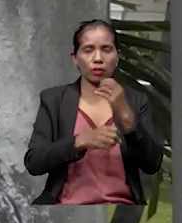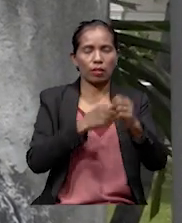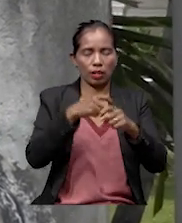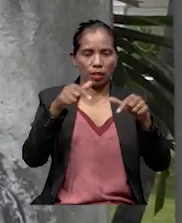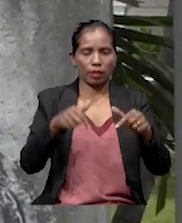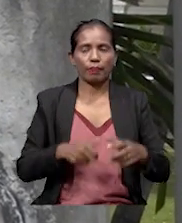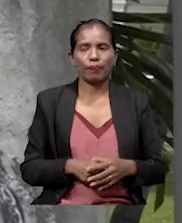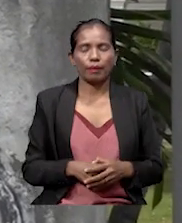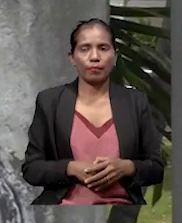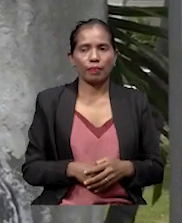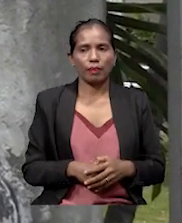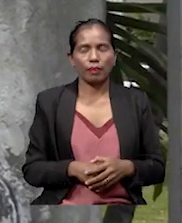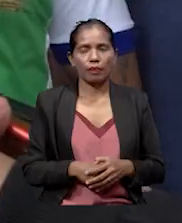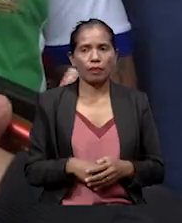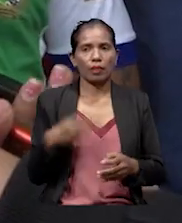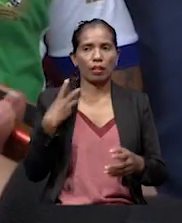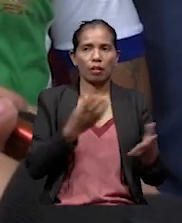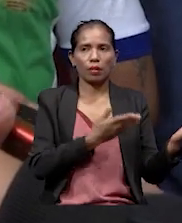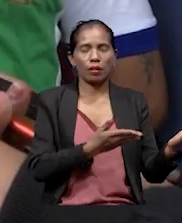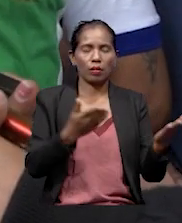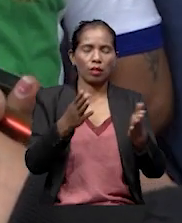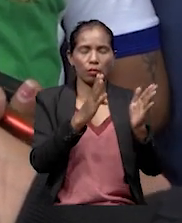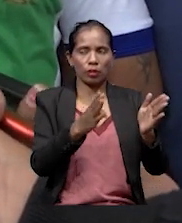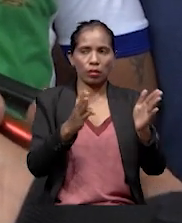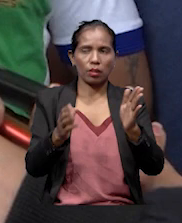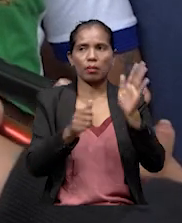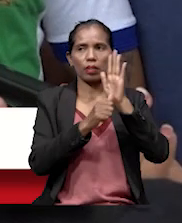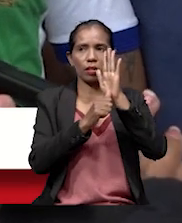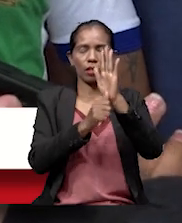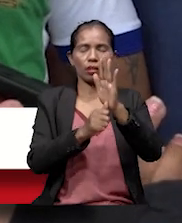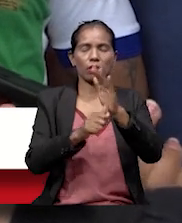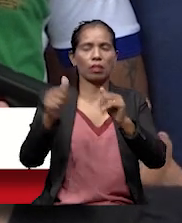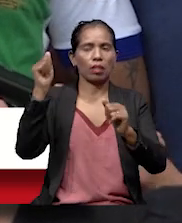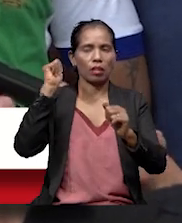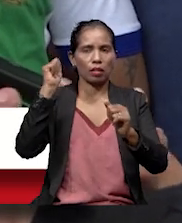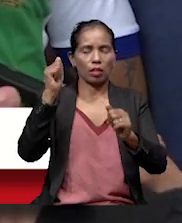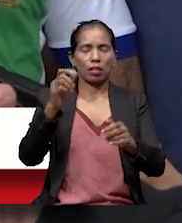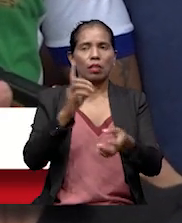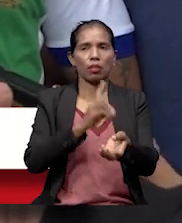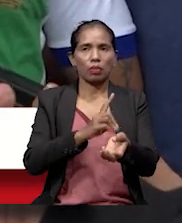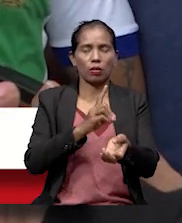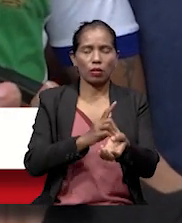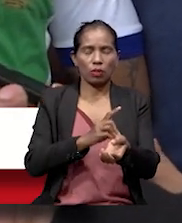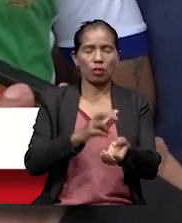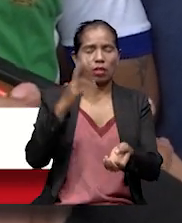Lore, processo de apresentação de candidatura, Dr. José Ramos Hortanian,